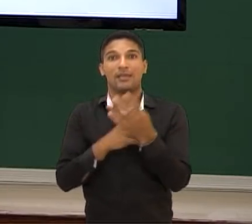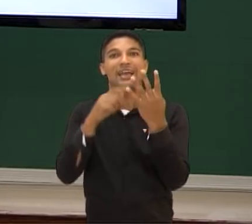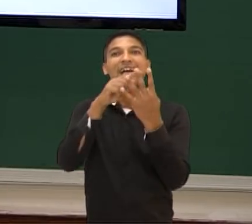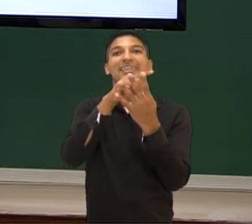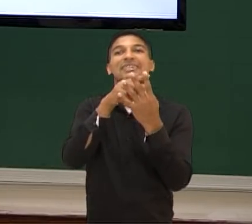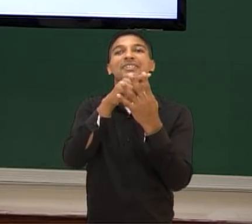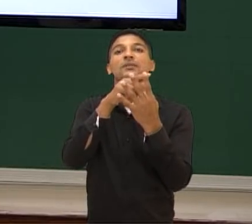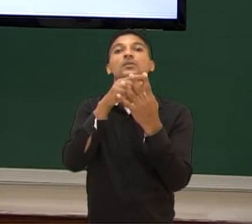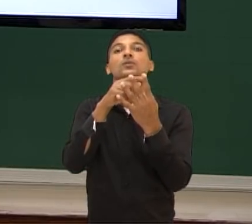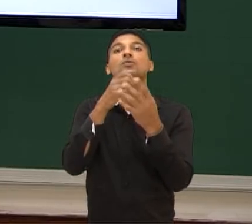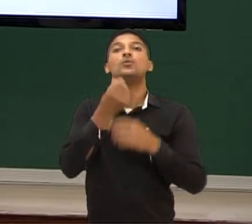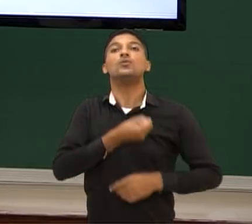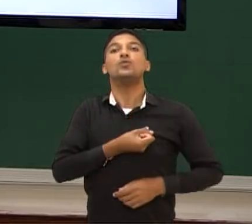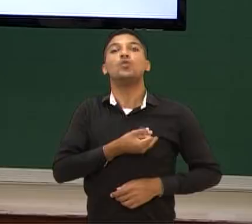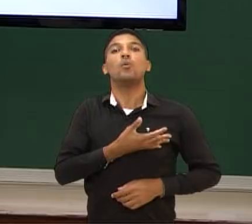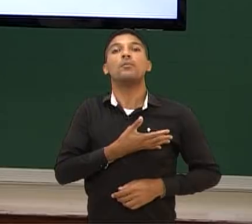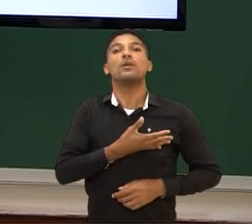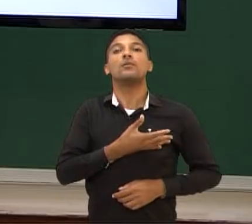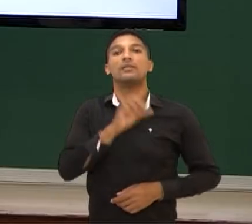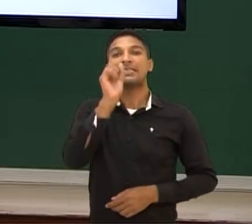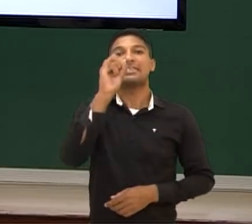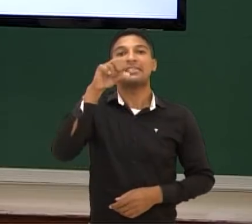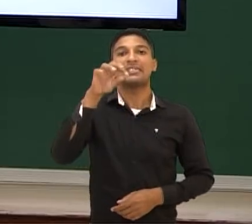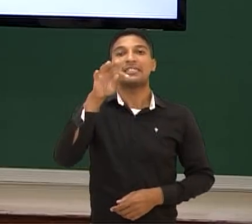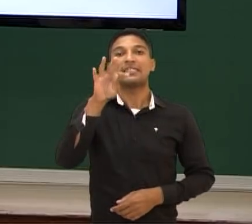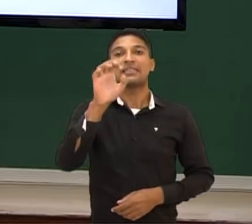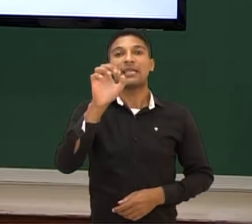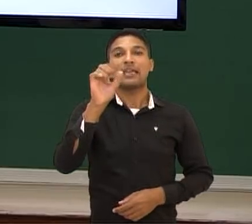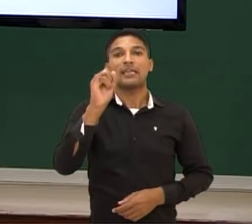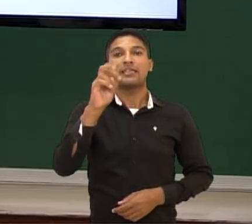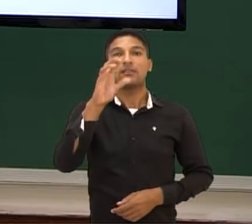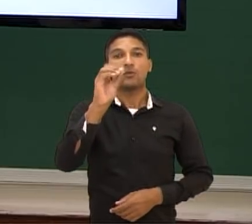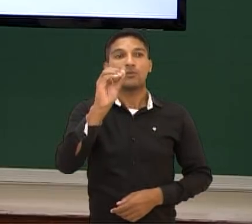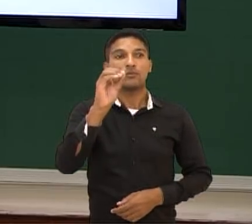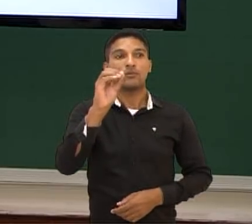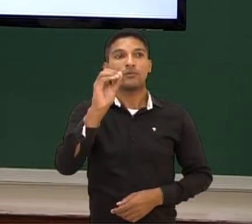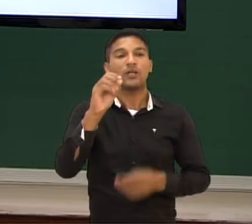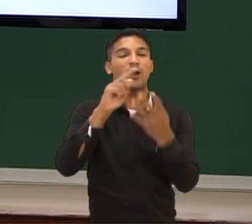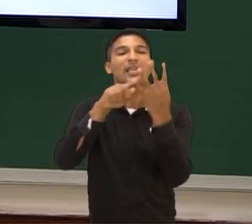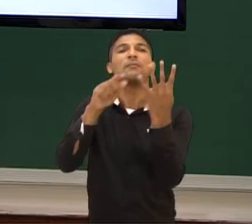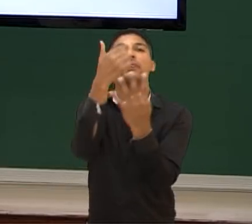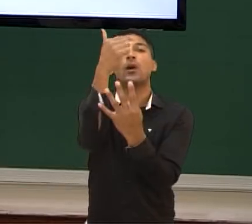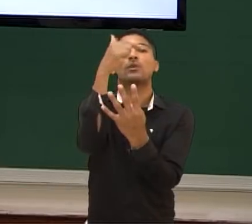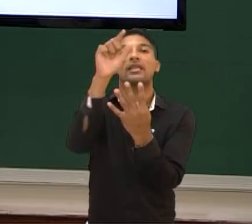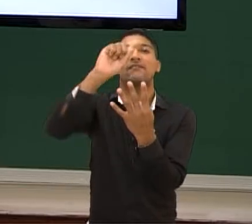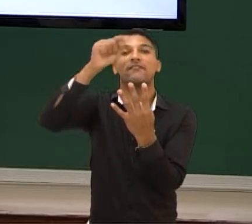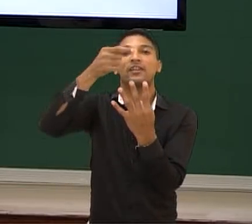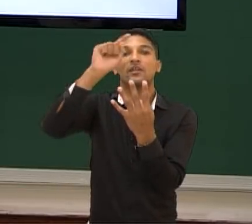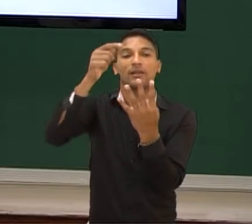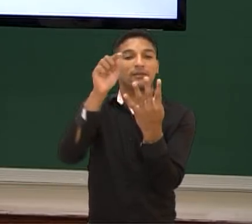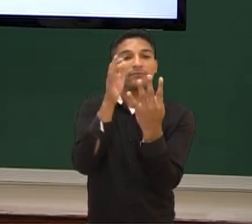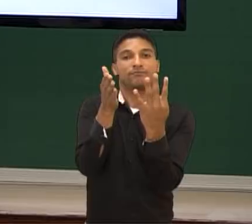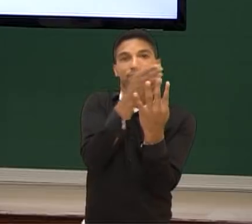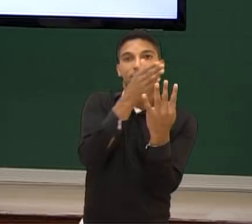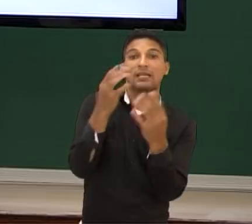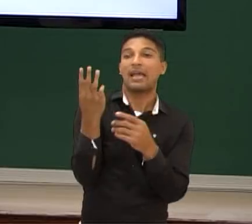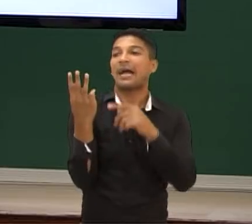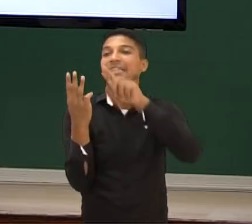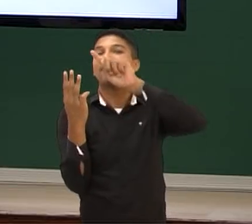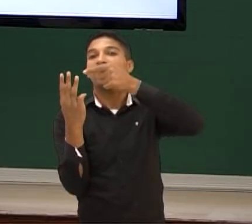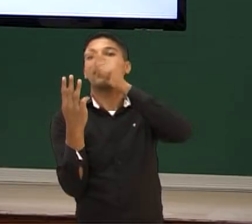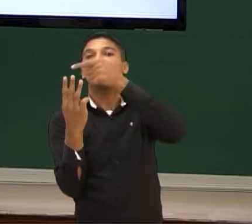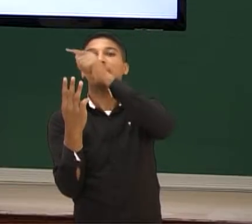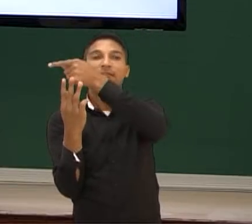que legal! 15 inteiros mais meio. Nossa, mas meio, vocês sabem que 1 divididos por 2 é 0,5, né? Nossa, como